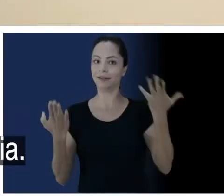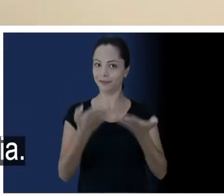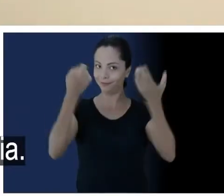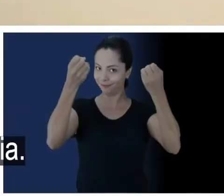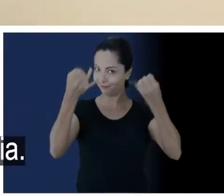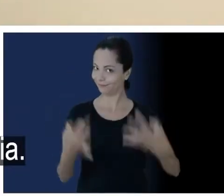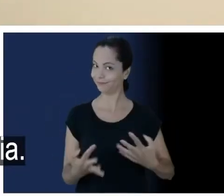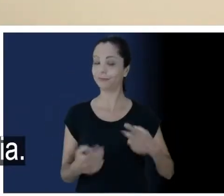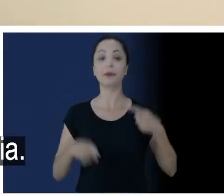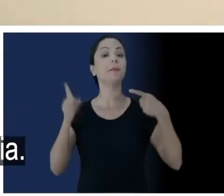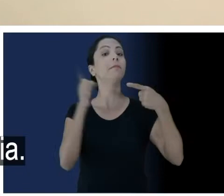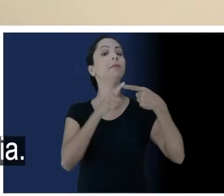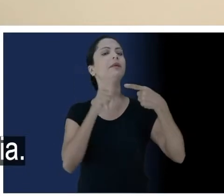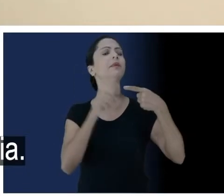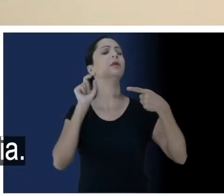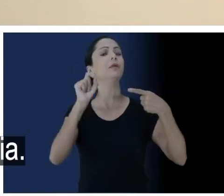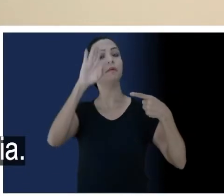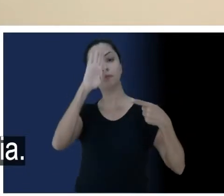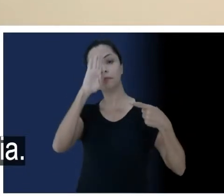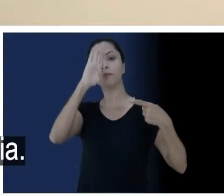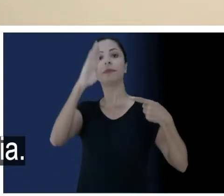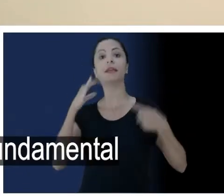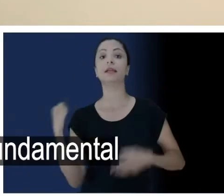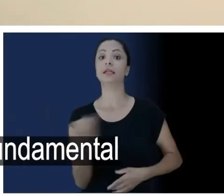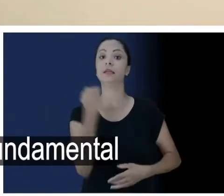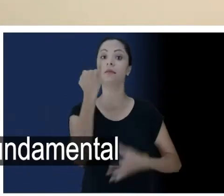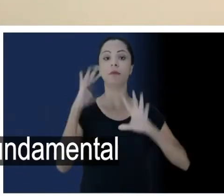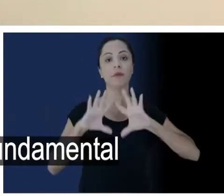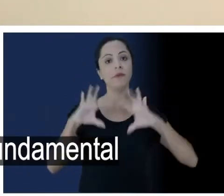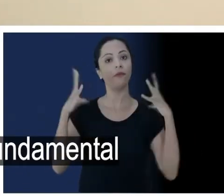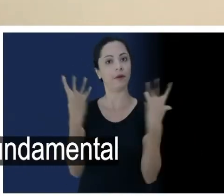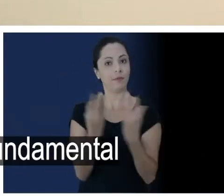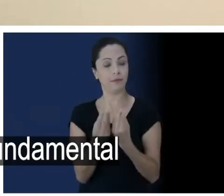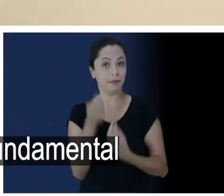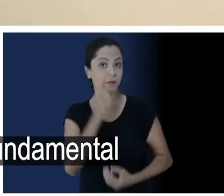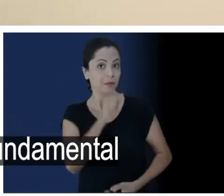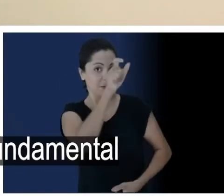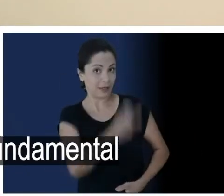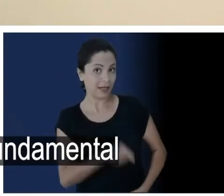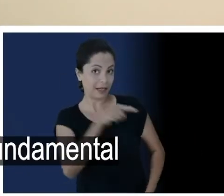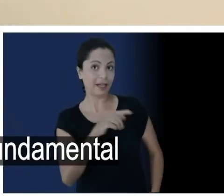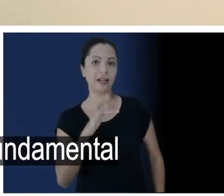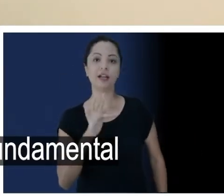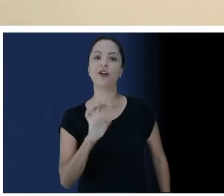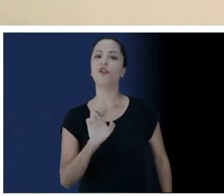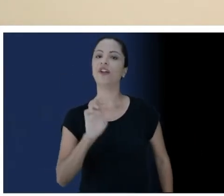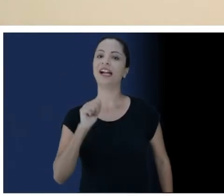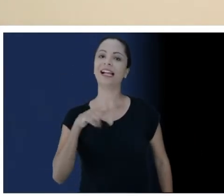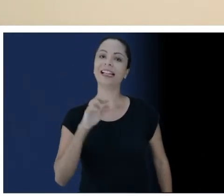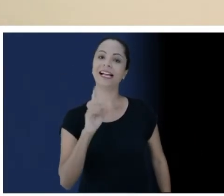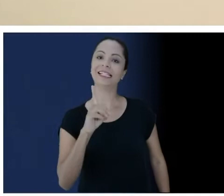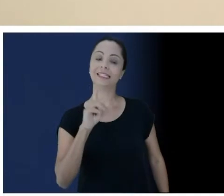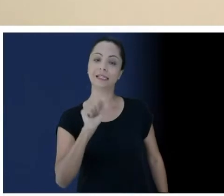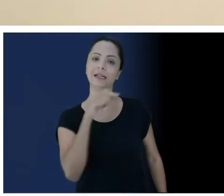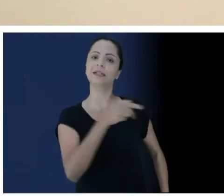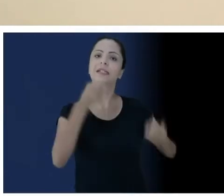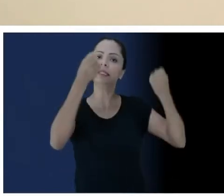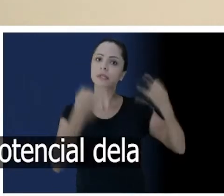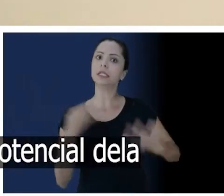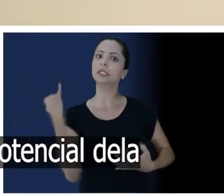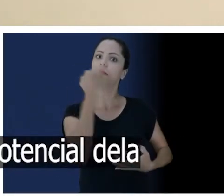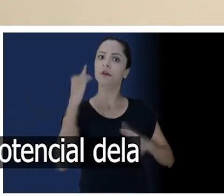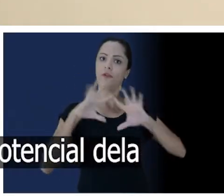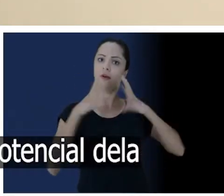O primeiro pilar é a importância da família. Para Fernanda, a família sempre teve um papel fundamental no decorrer da sua vida e